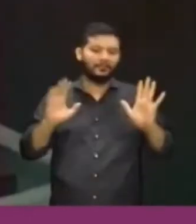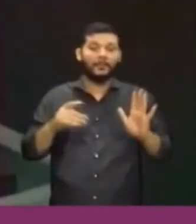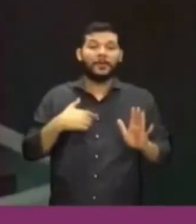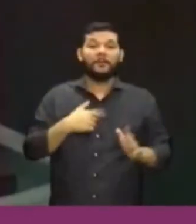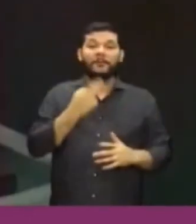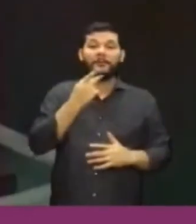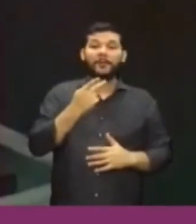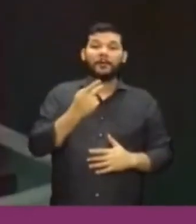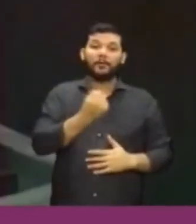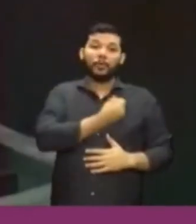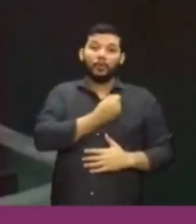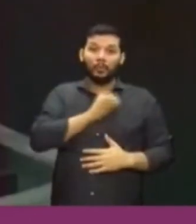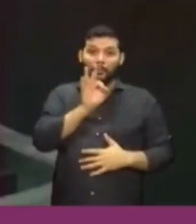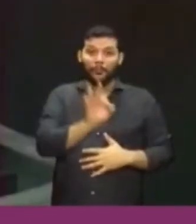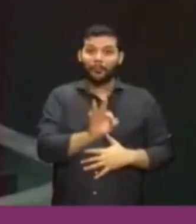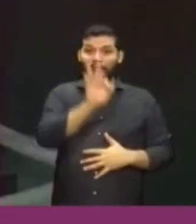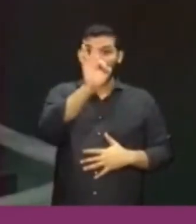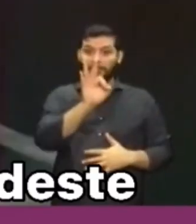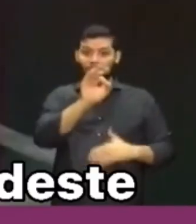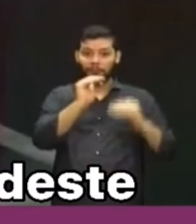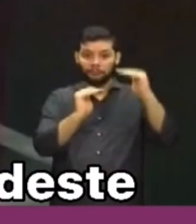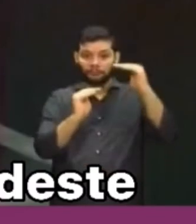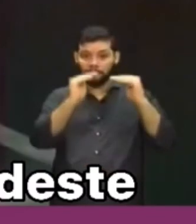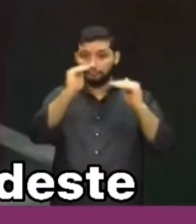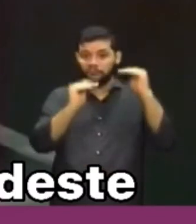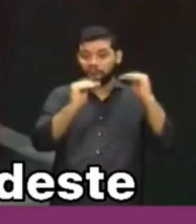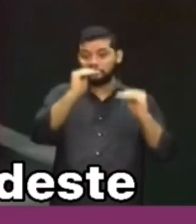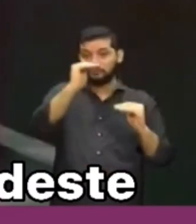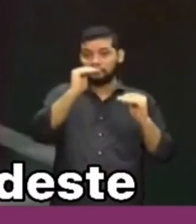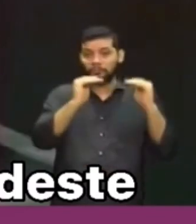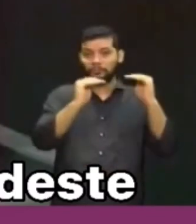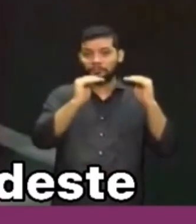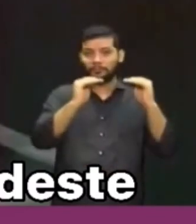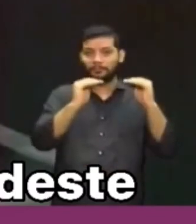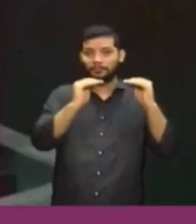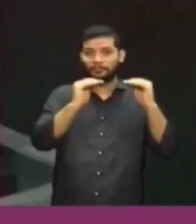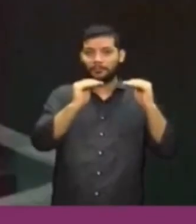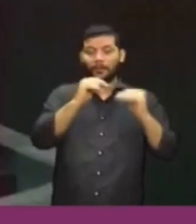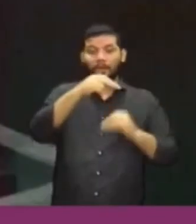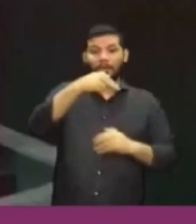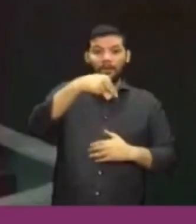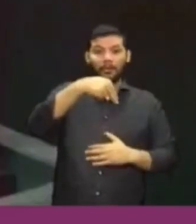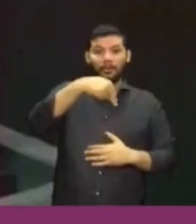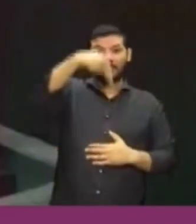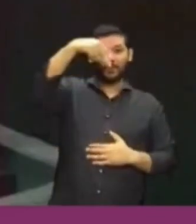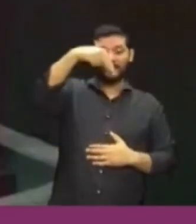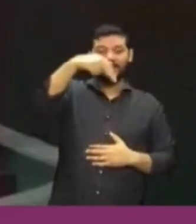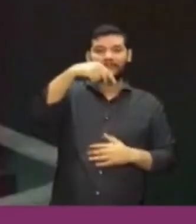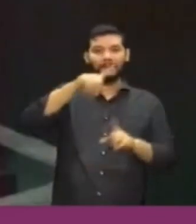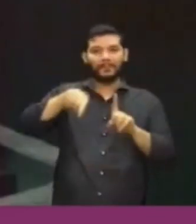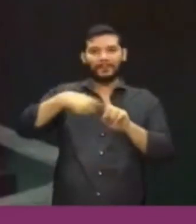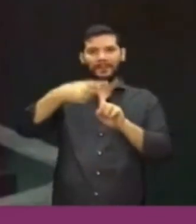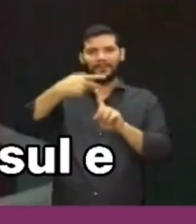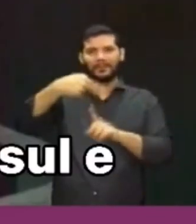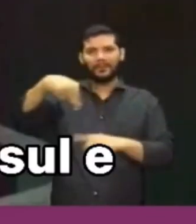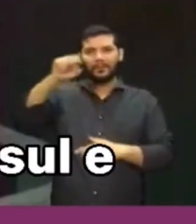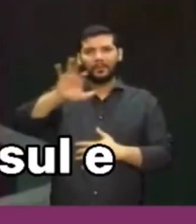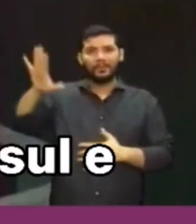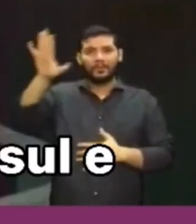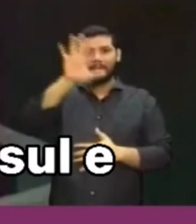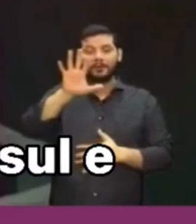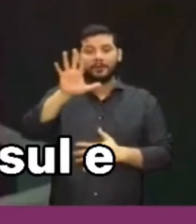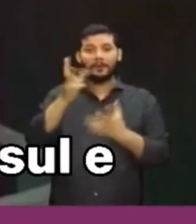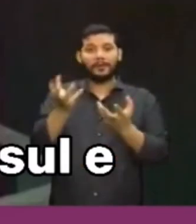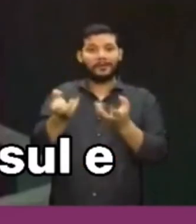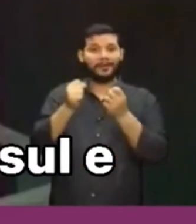vacinas. Proporcionalmente, os estados do Norte e do Nordeste receberam menos